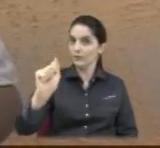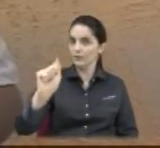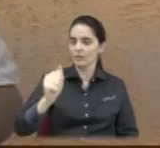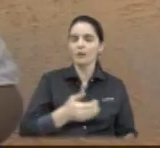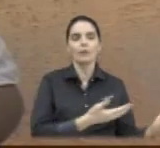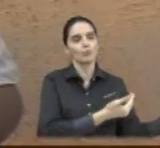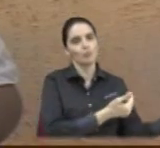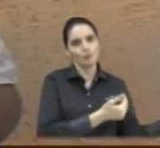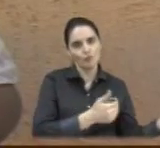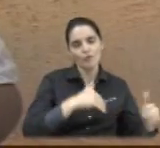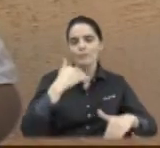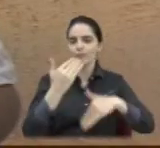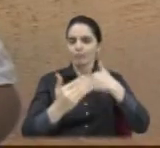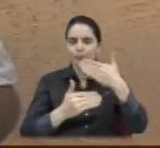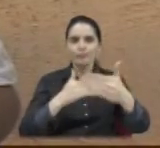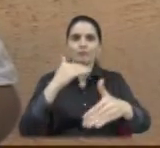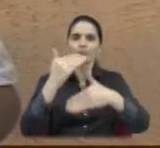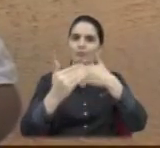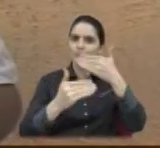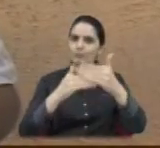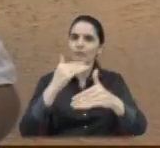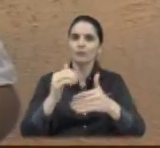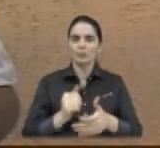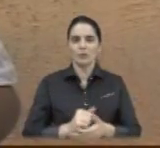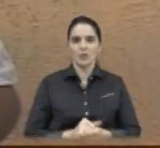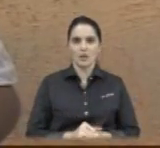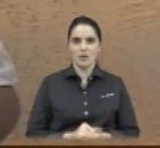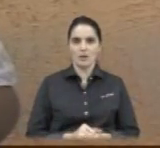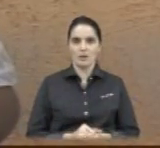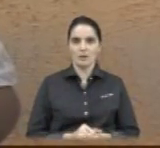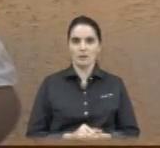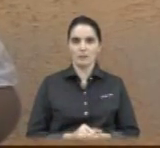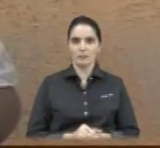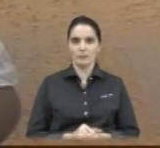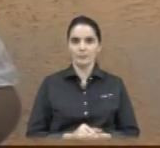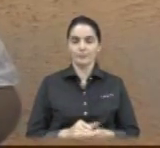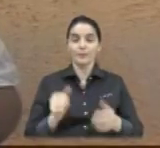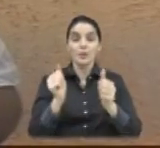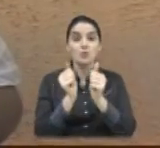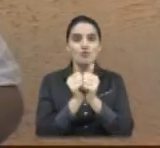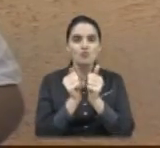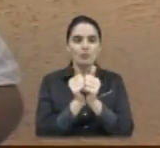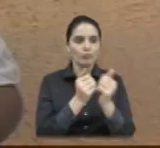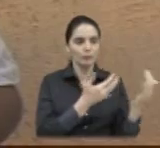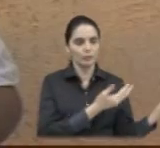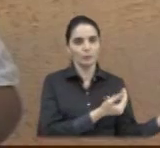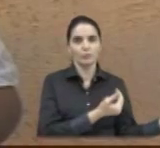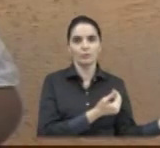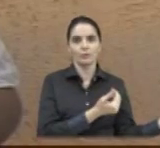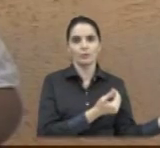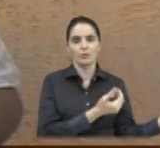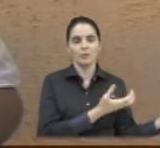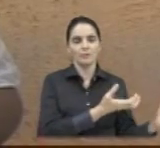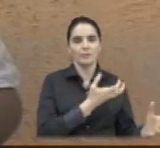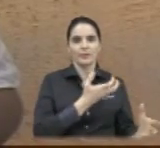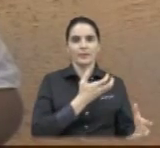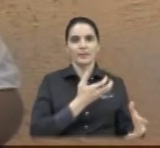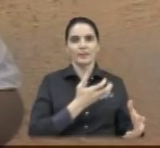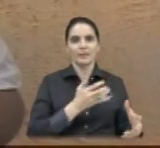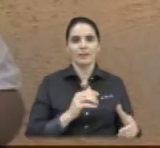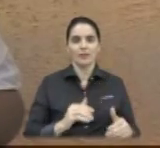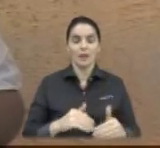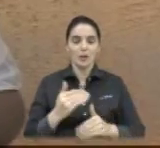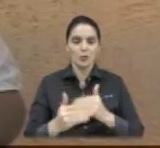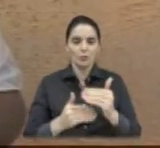faz parte de nova interpretação é da gente essa necessidade de mudança como reforça música até quando